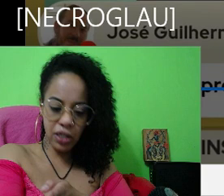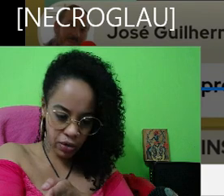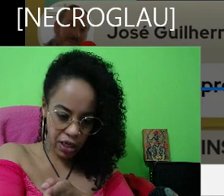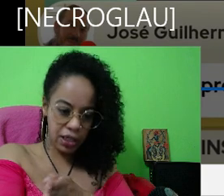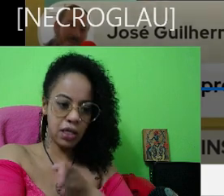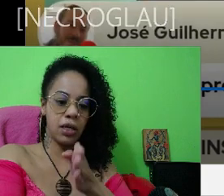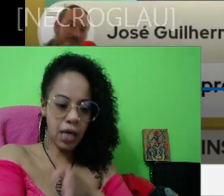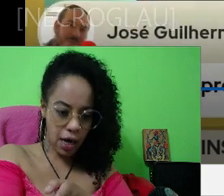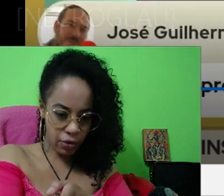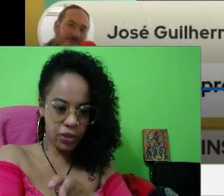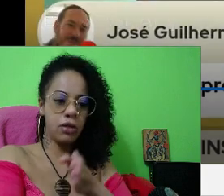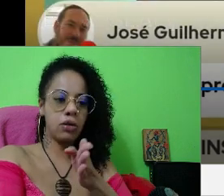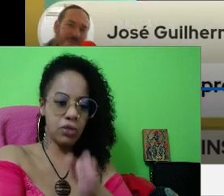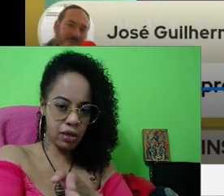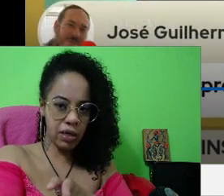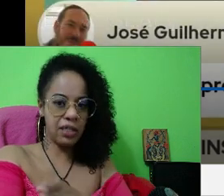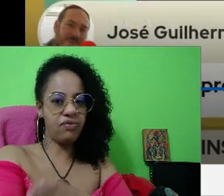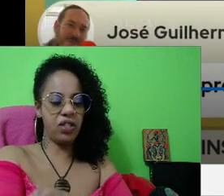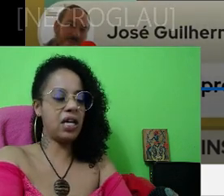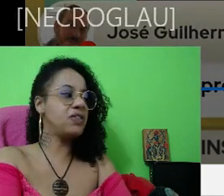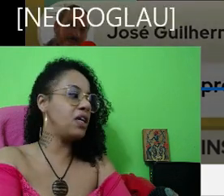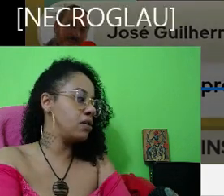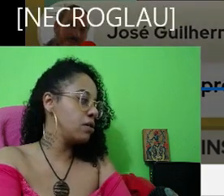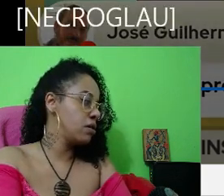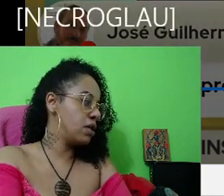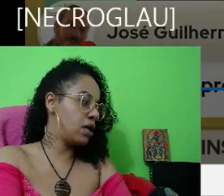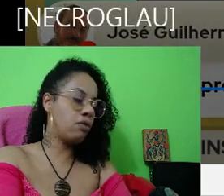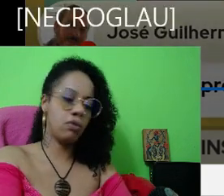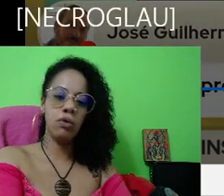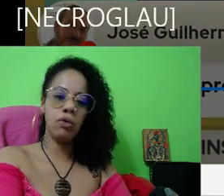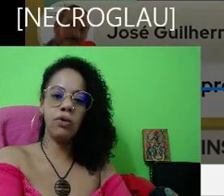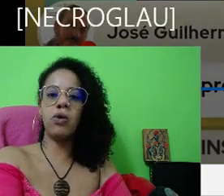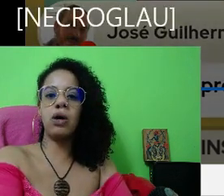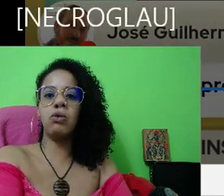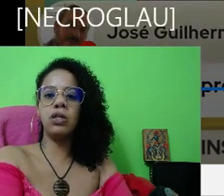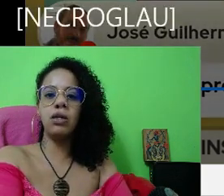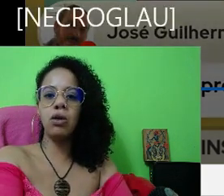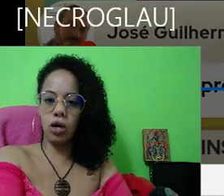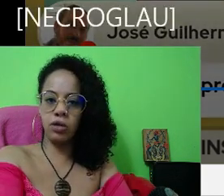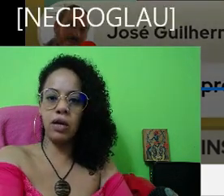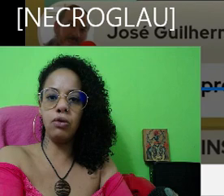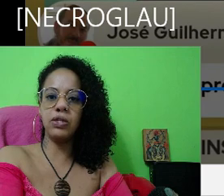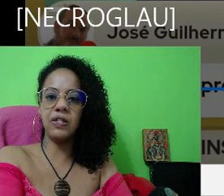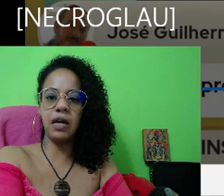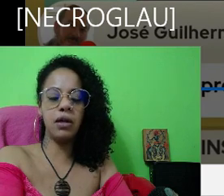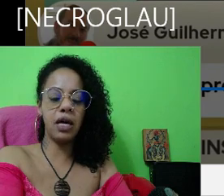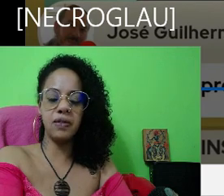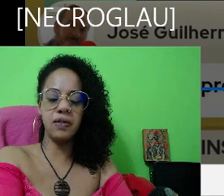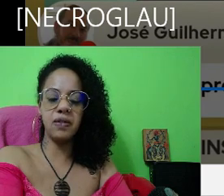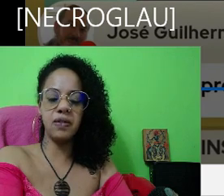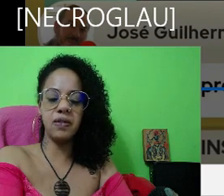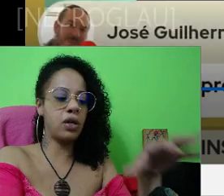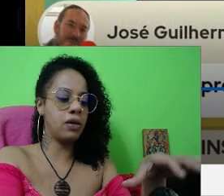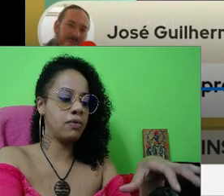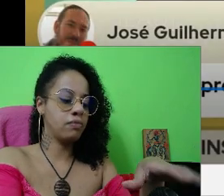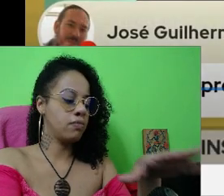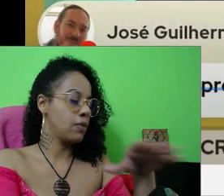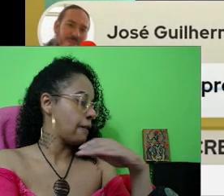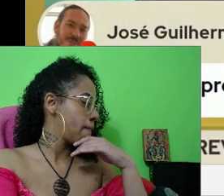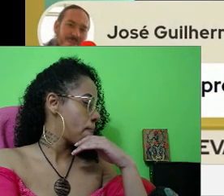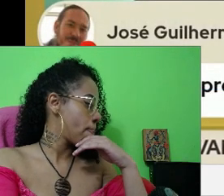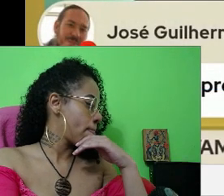consequência causa consequência a vida é assim né não pagou a conta corta uma luz né é assim que